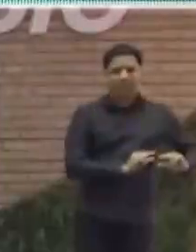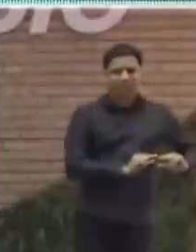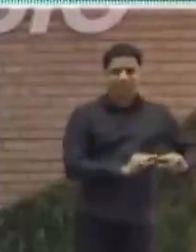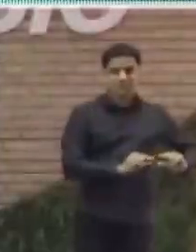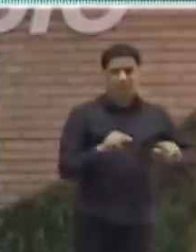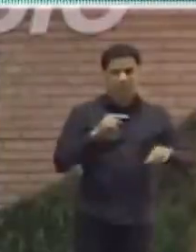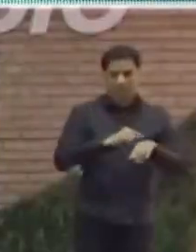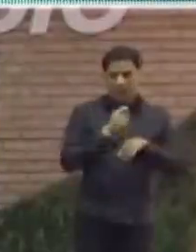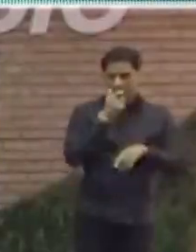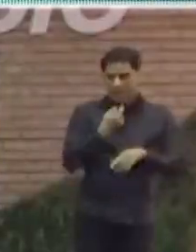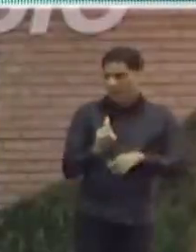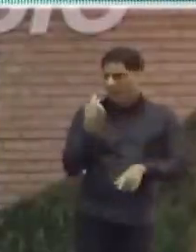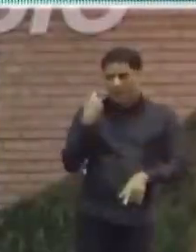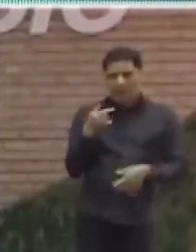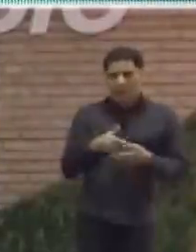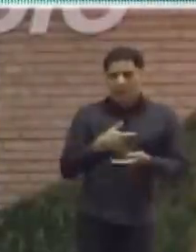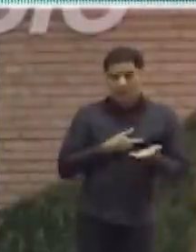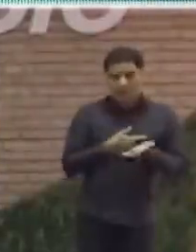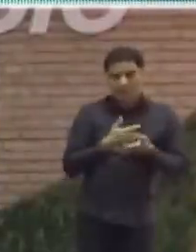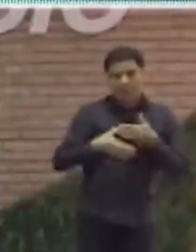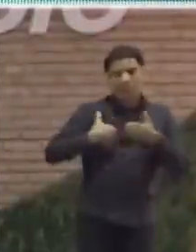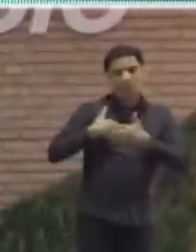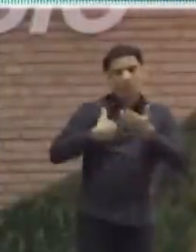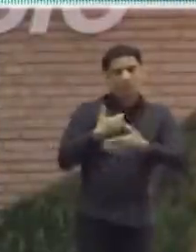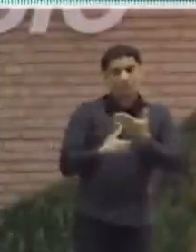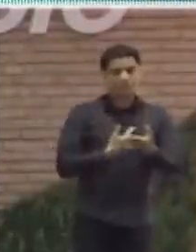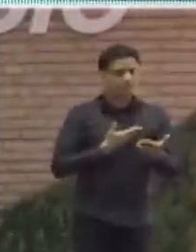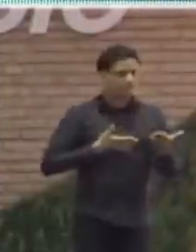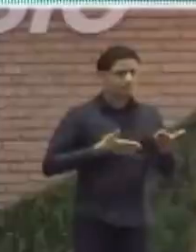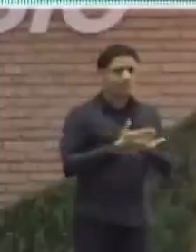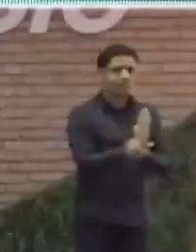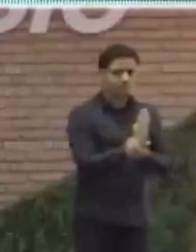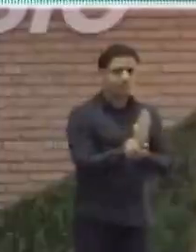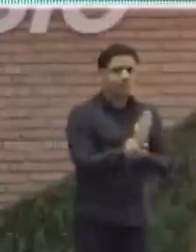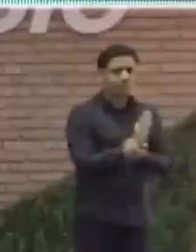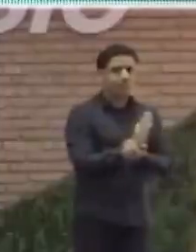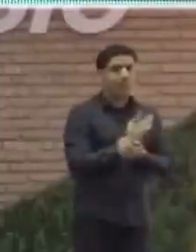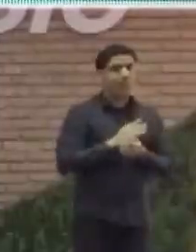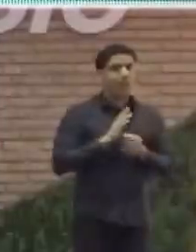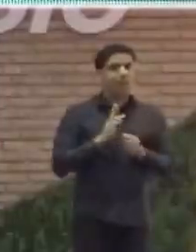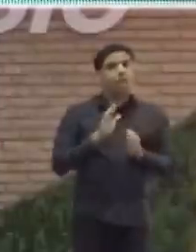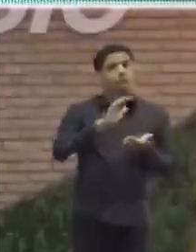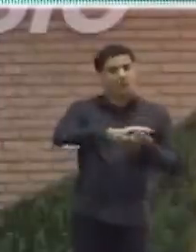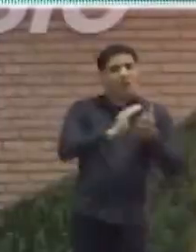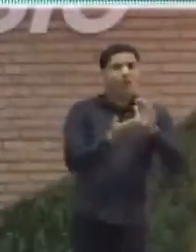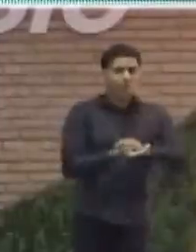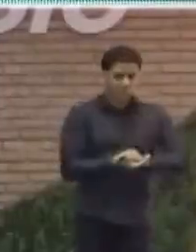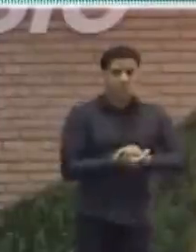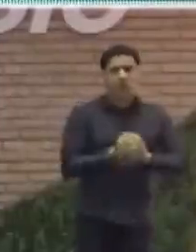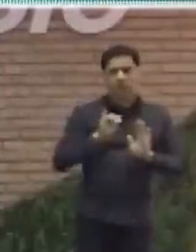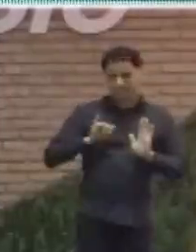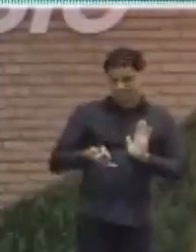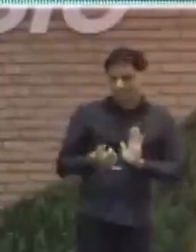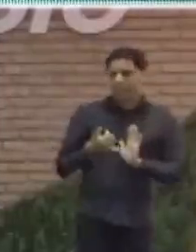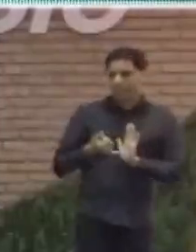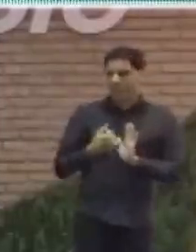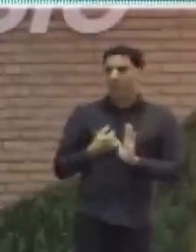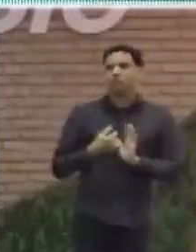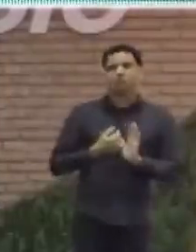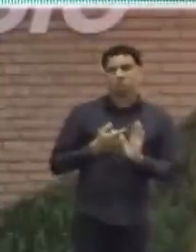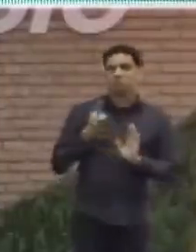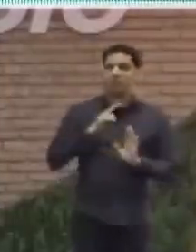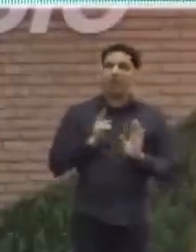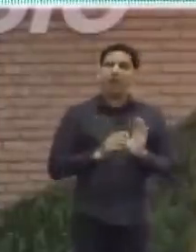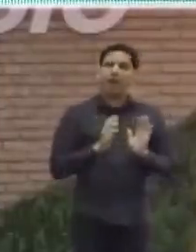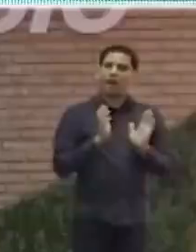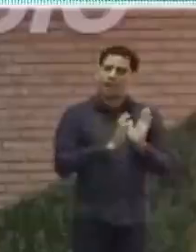Recentemente passou por um processo de aprovação de uma reforma tributária com um regime democrático. O